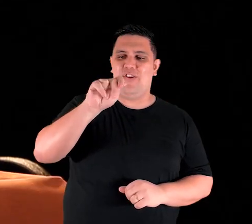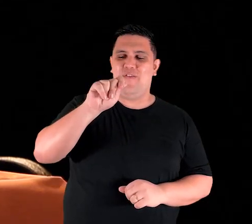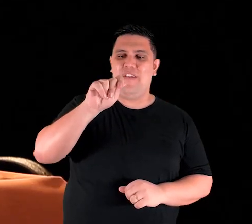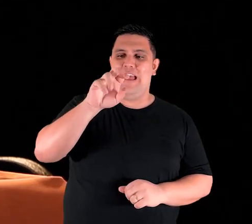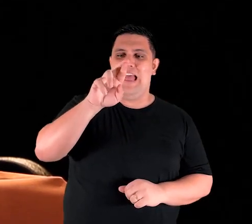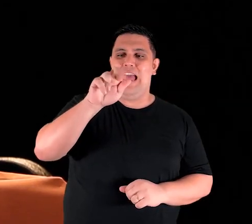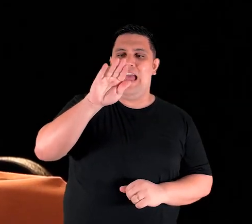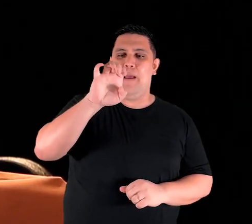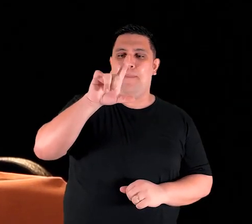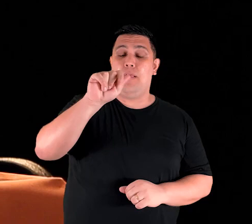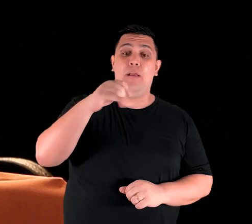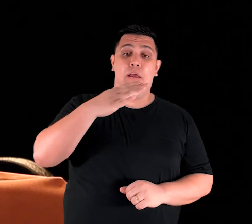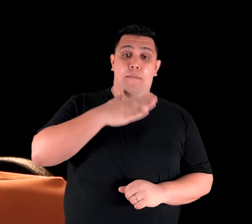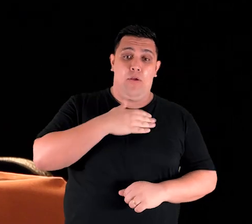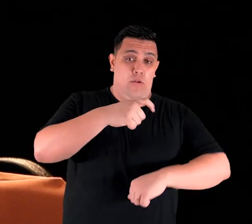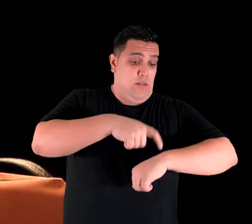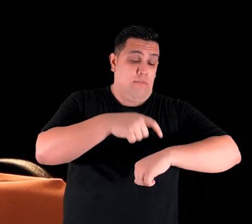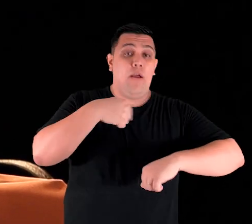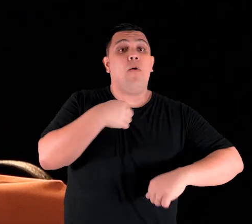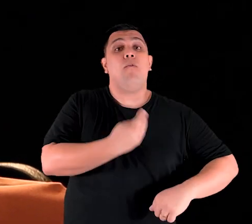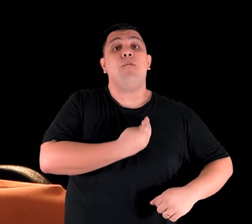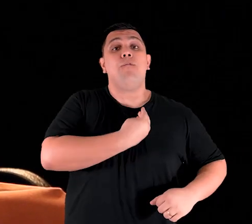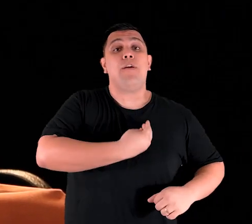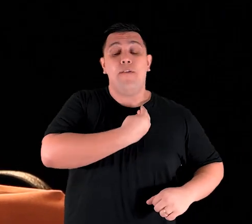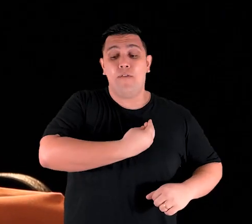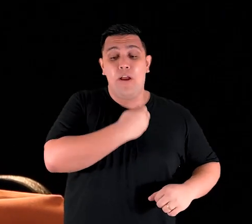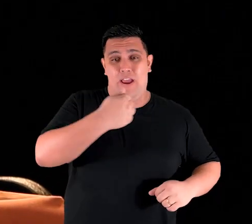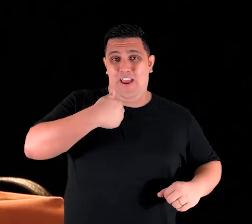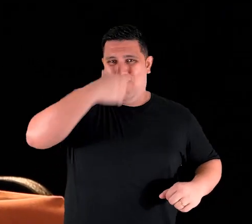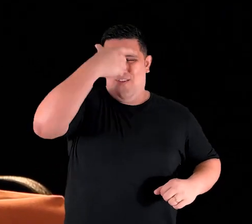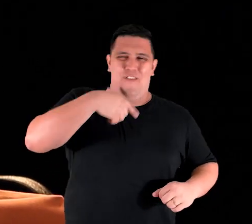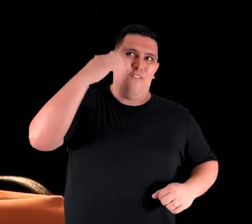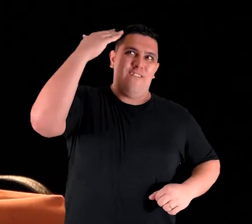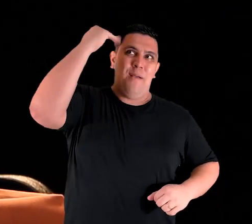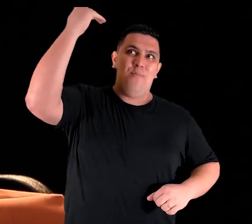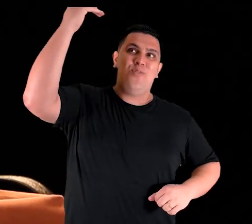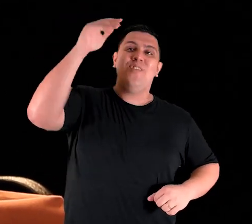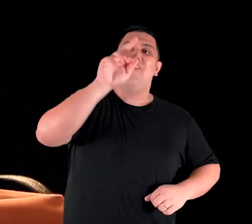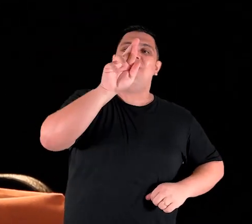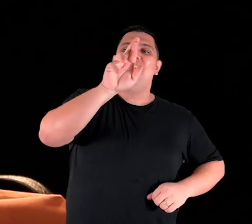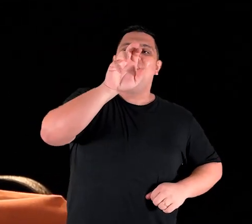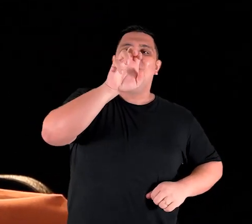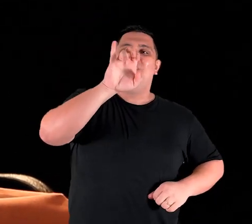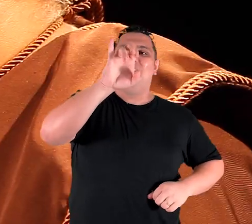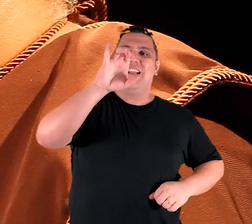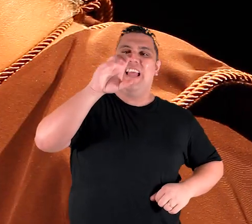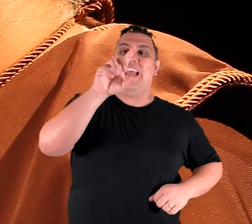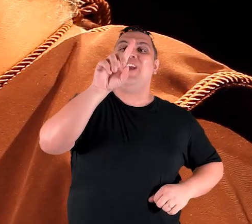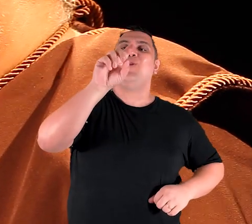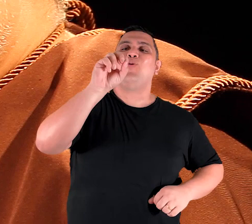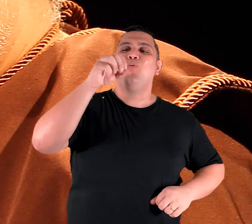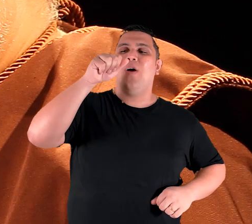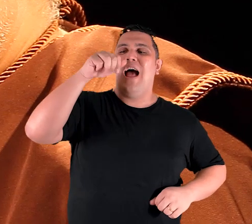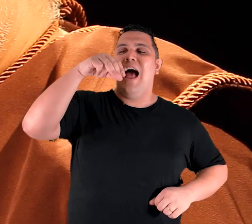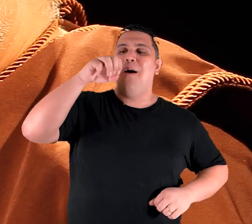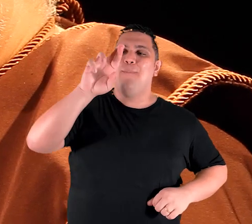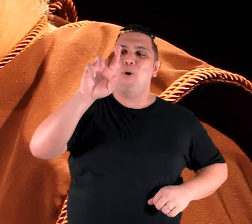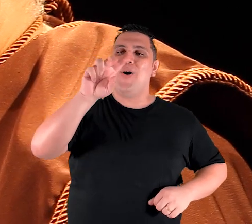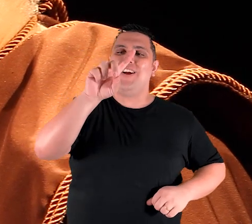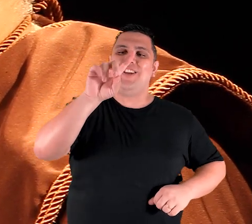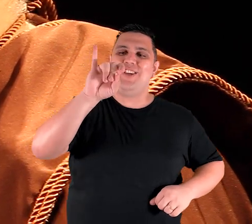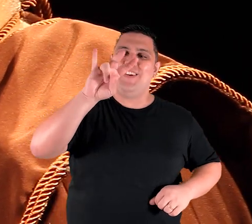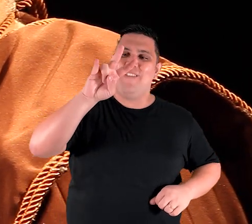Em meu tempo de vivo, fiquei conhecido como Frei Joaquim do Amor Divino Rabelo.